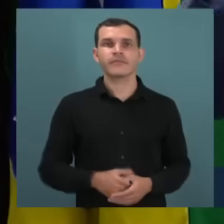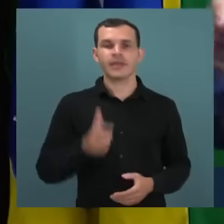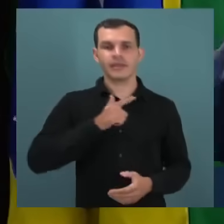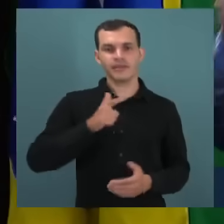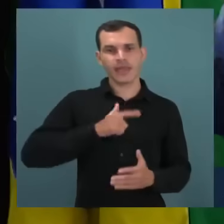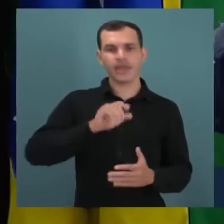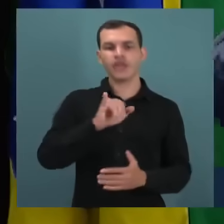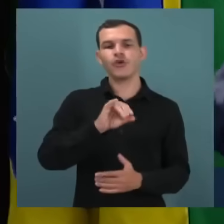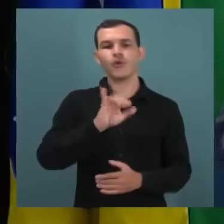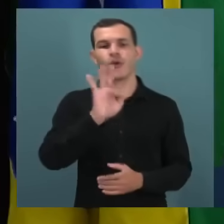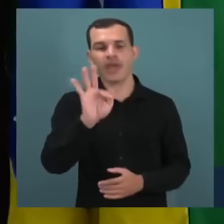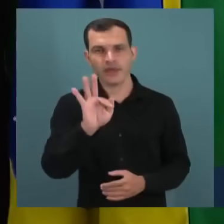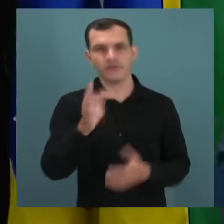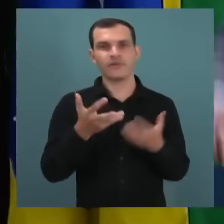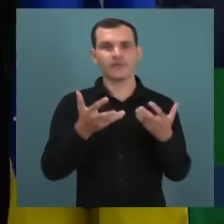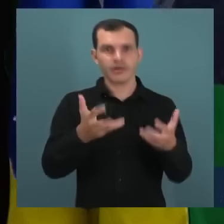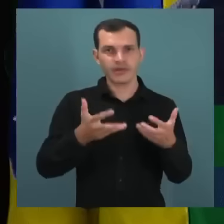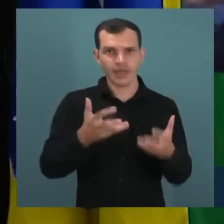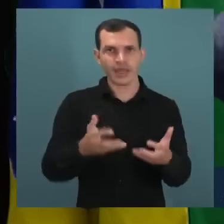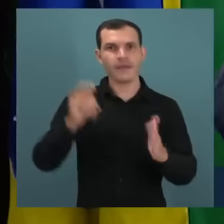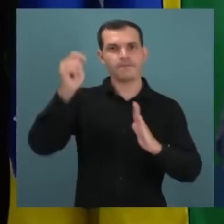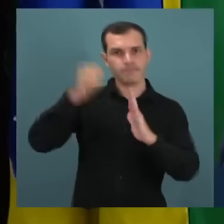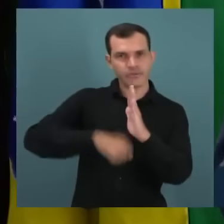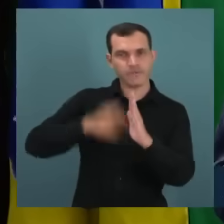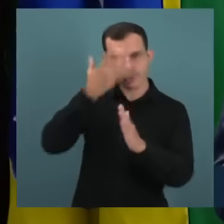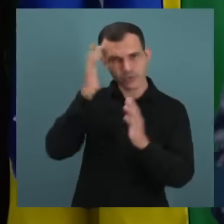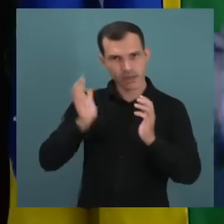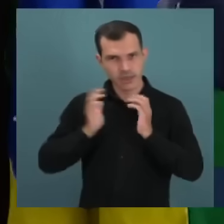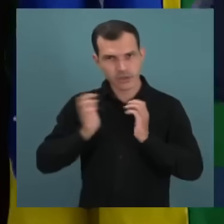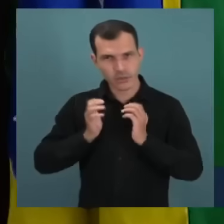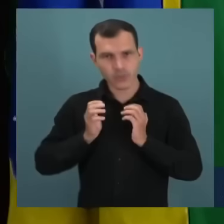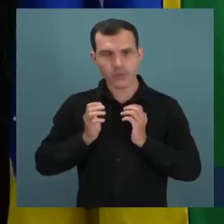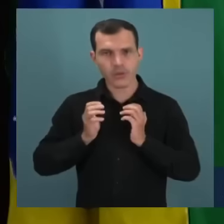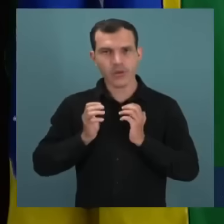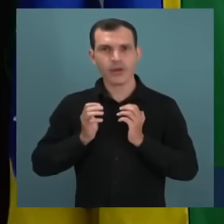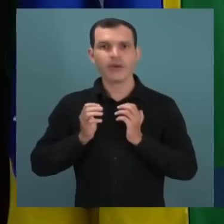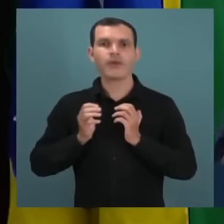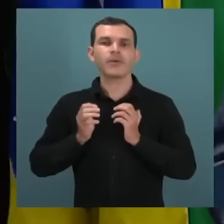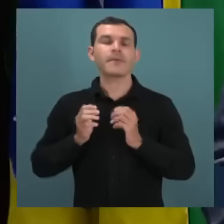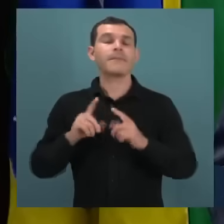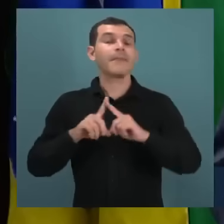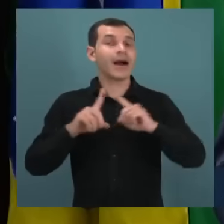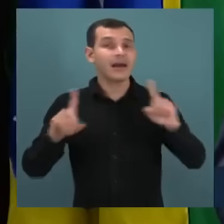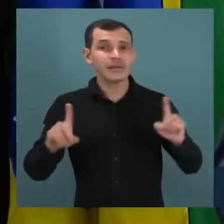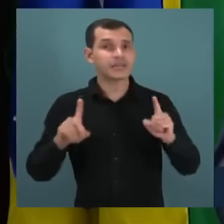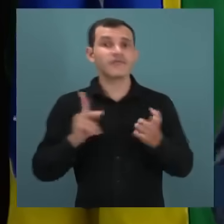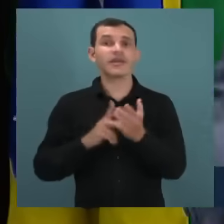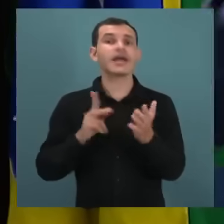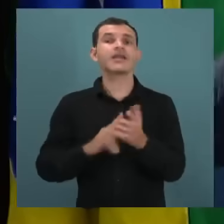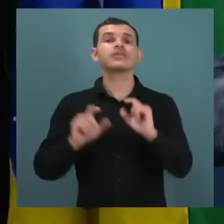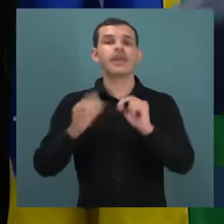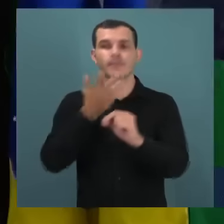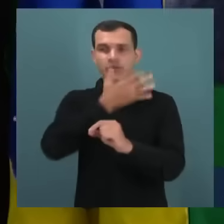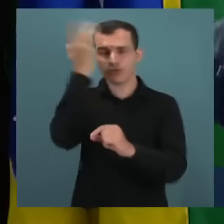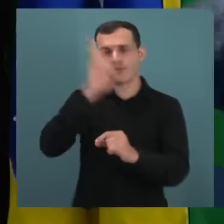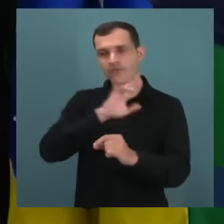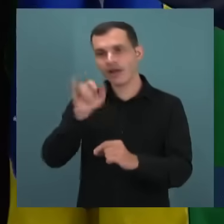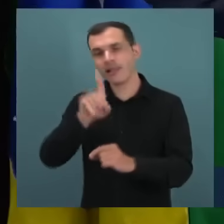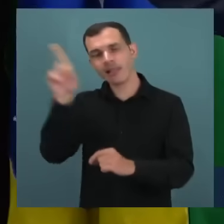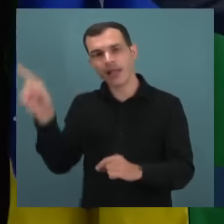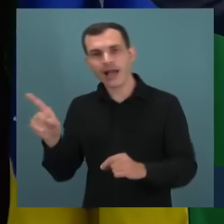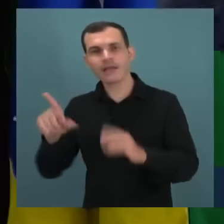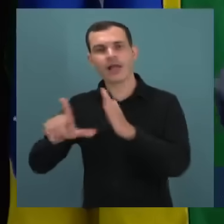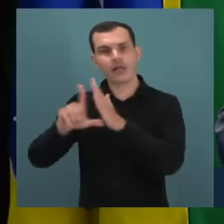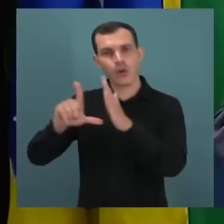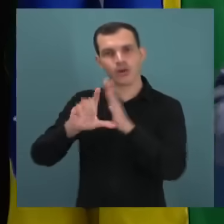um crediário na Casa Bahia está pagando IOF, que quem usa o cartão de crédito está pagando IOF. Ou seja, o pobre está